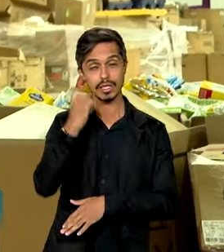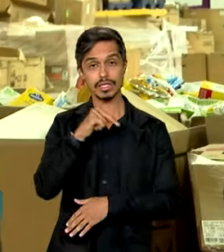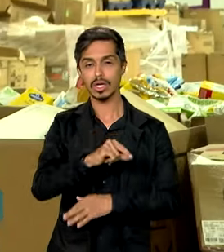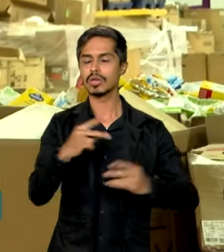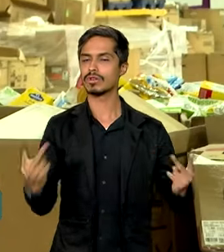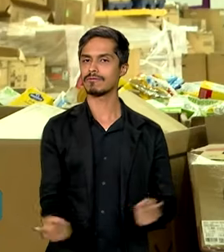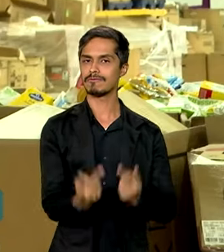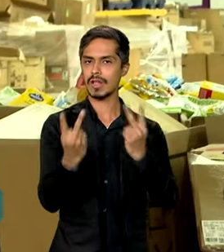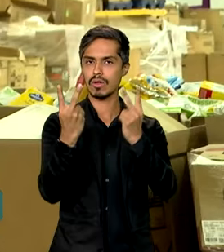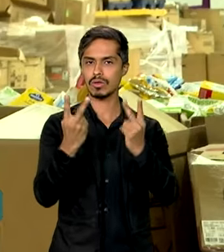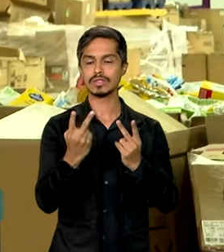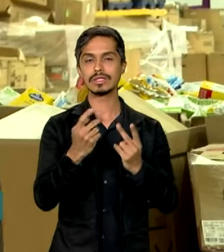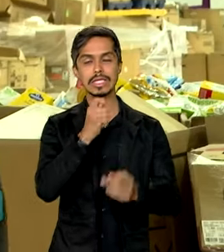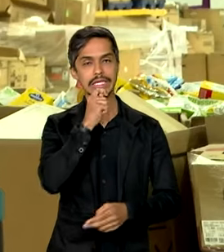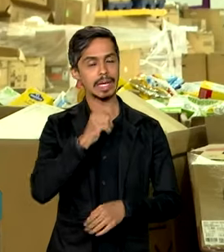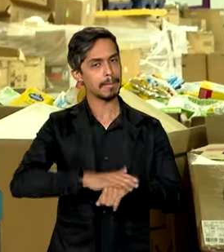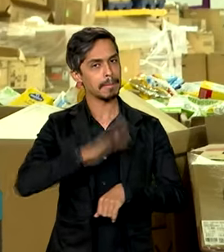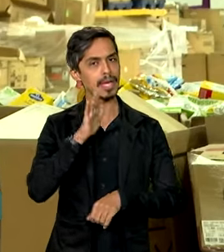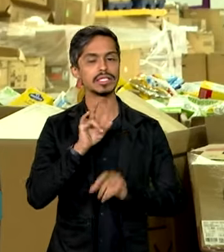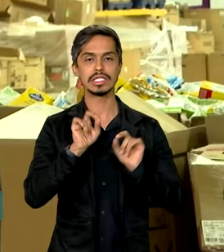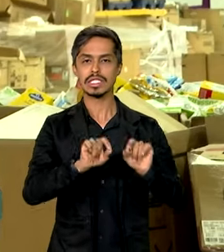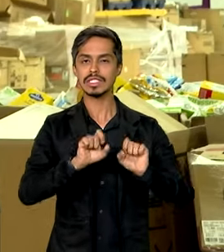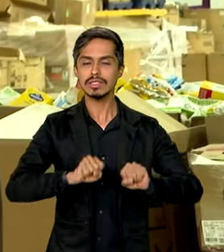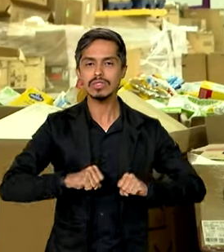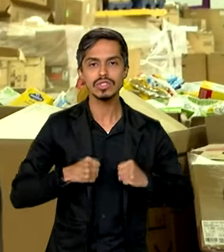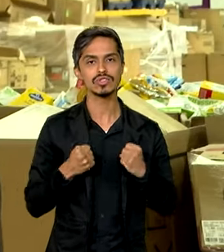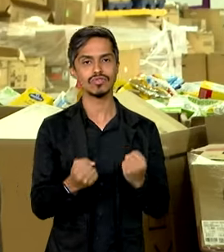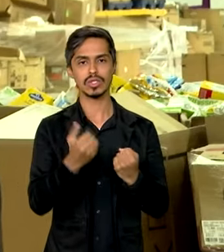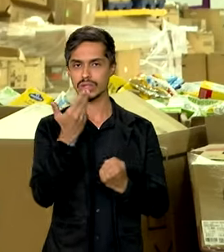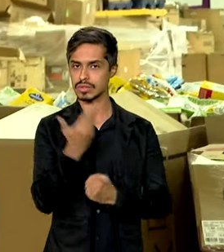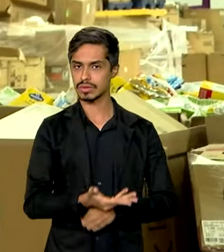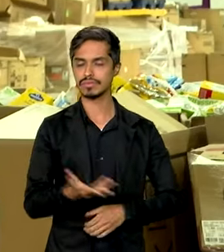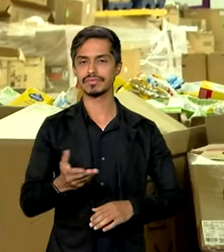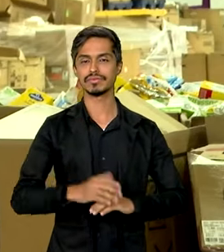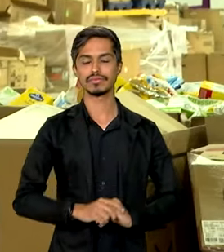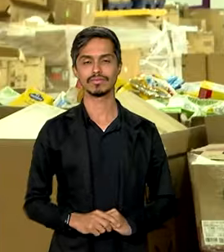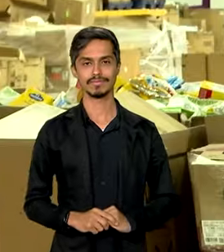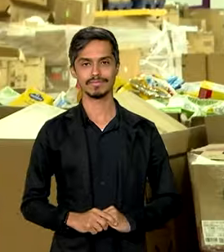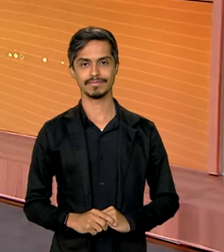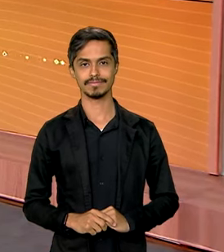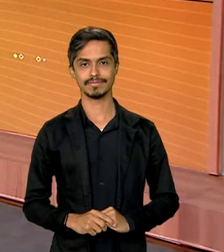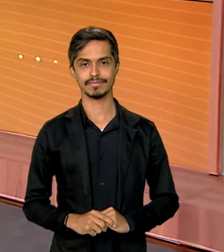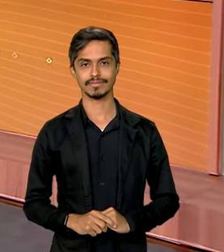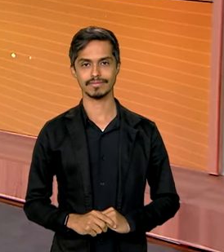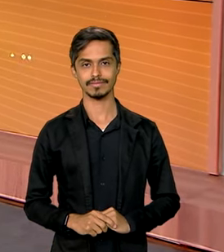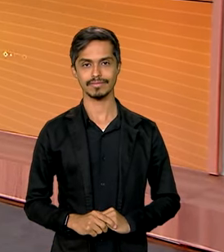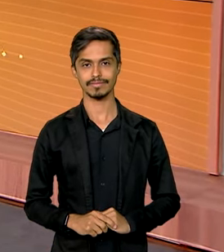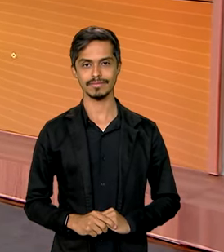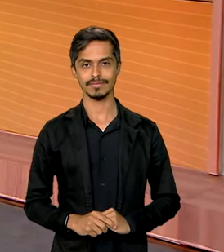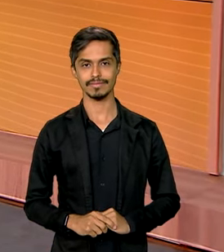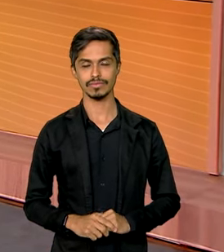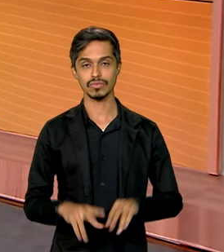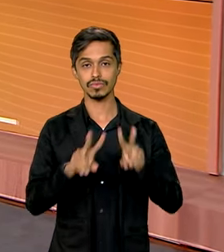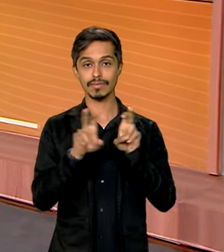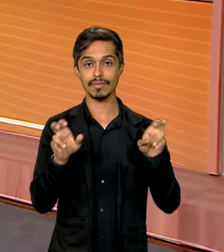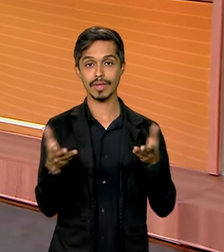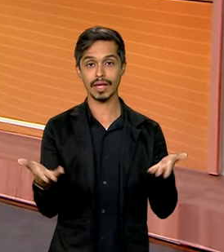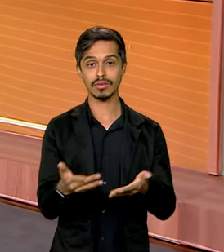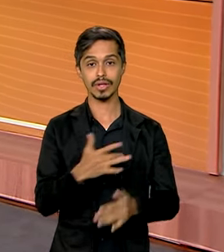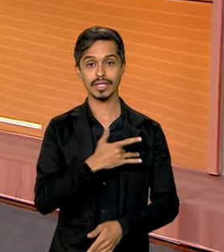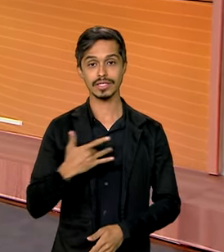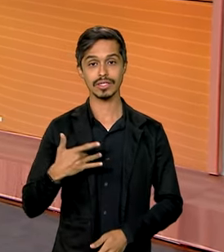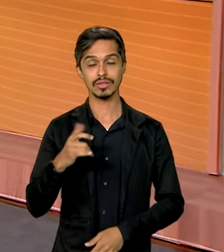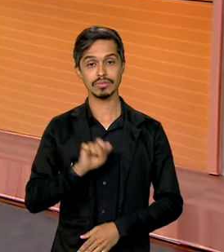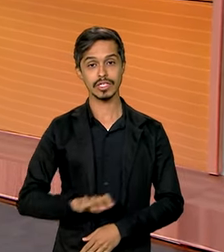ainda mais esse tipo de esforço que o povo paraguaio fez para nos ajudar. E o assunto agora é